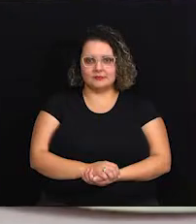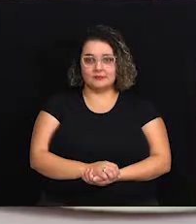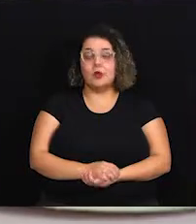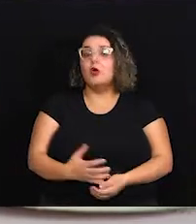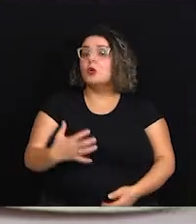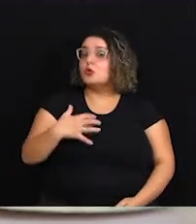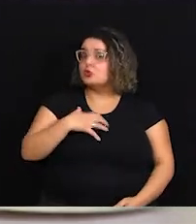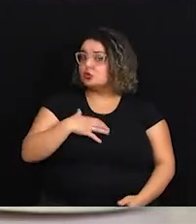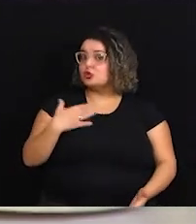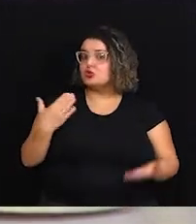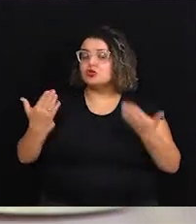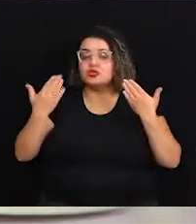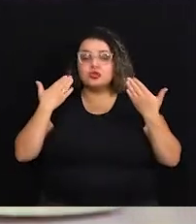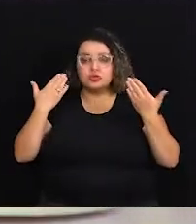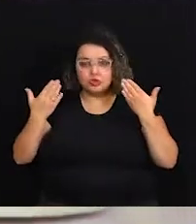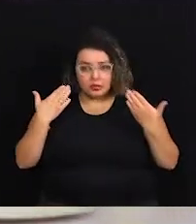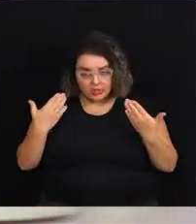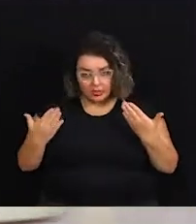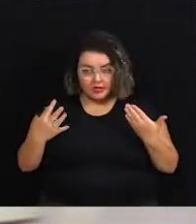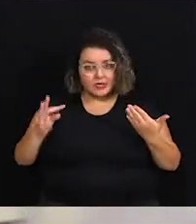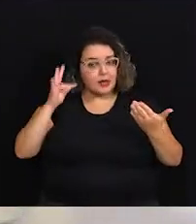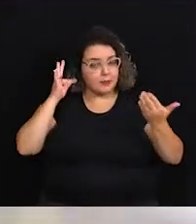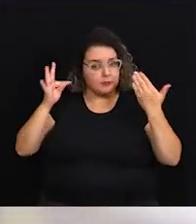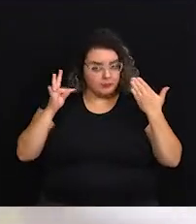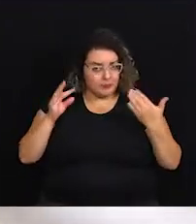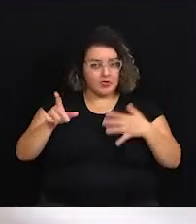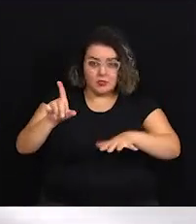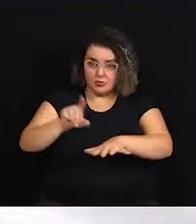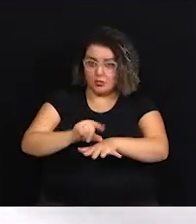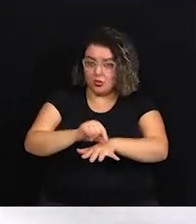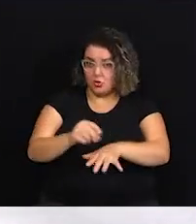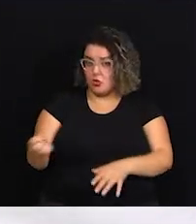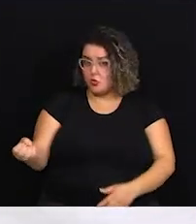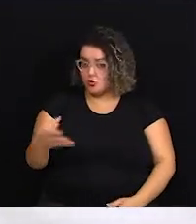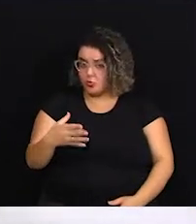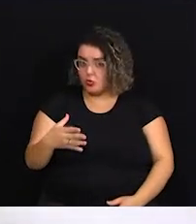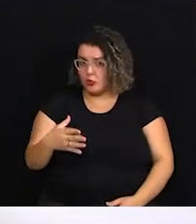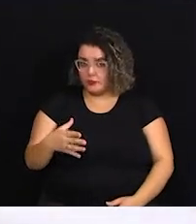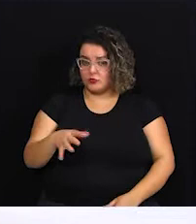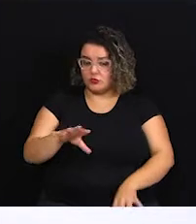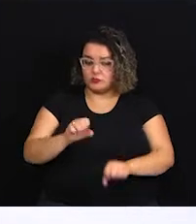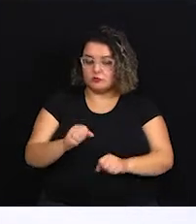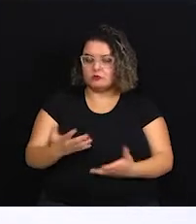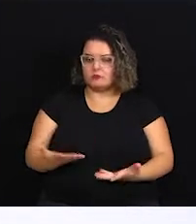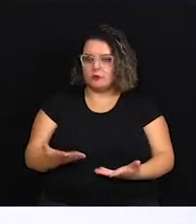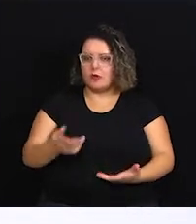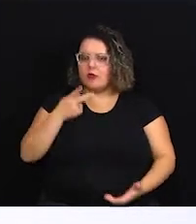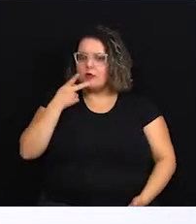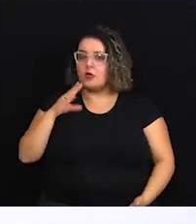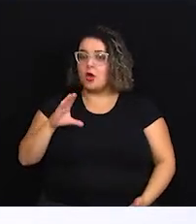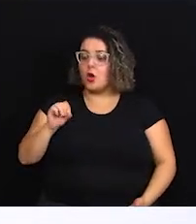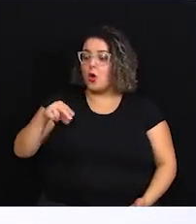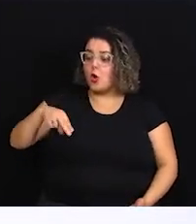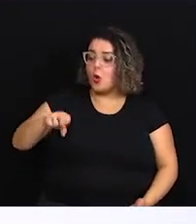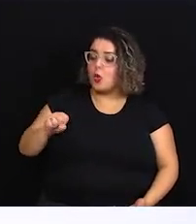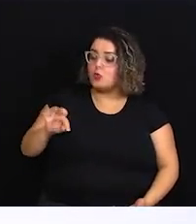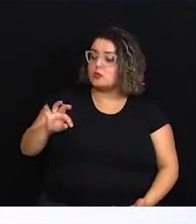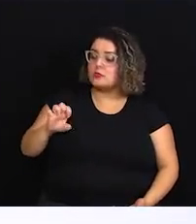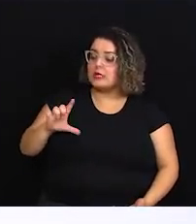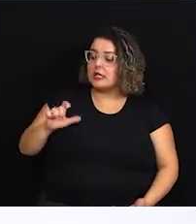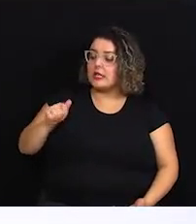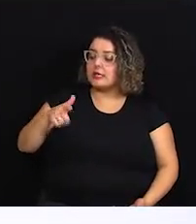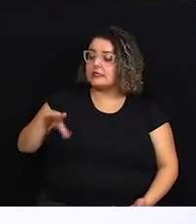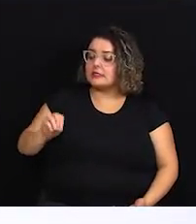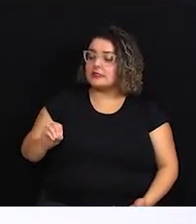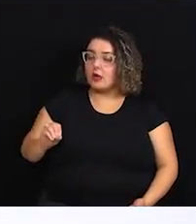método de terapia alternativa que vem conquistando novos adeptos a cada dia. Estamos falando da constelação familiar, que por